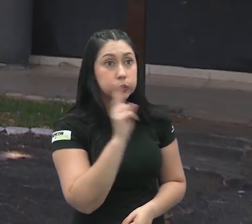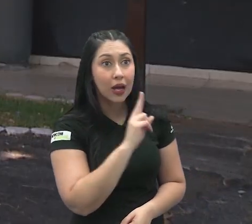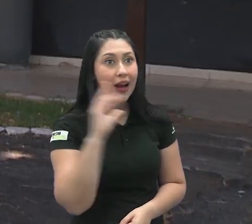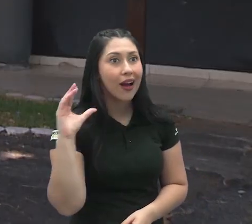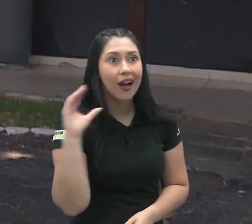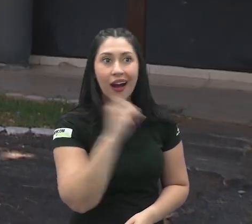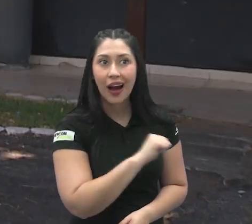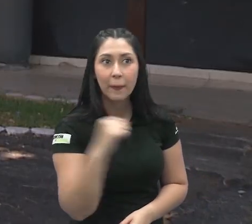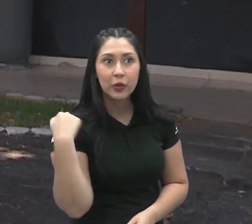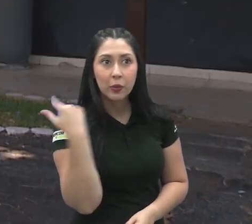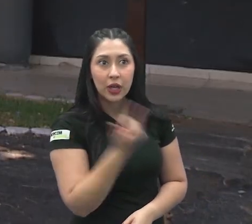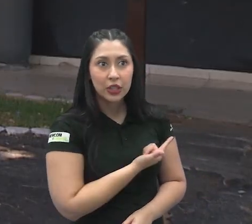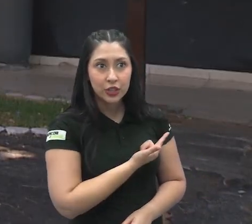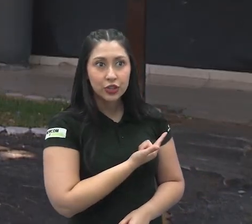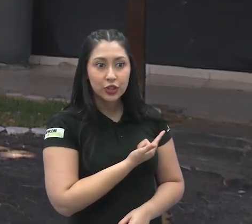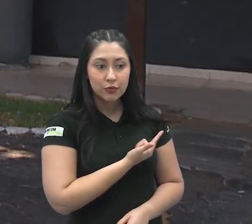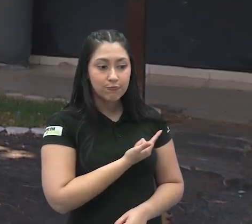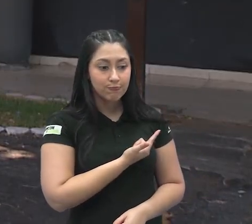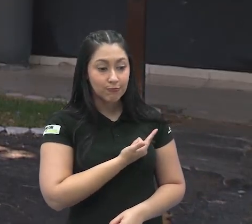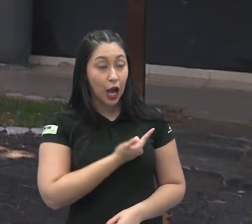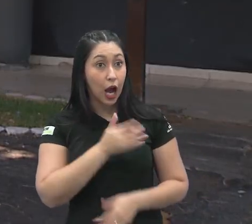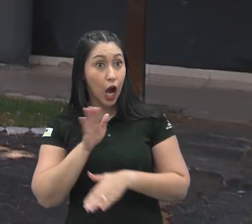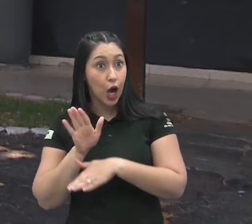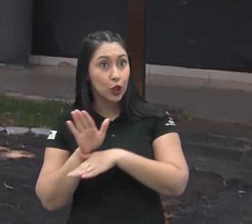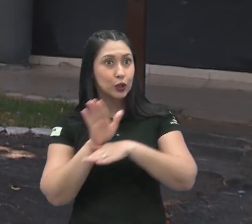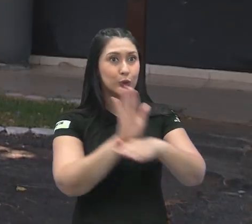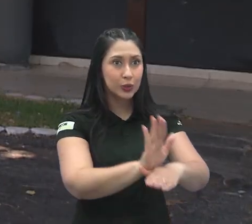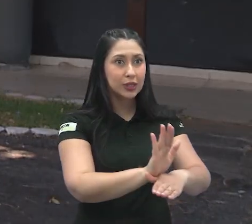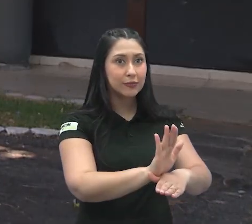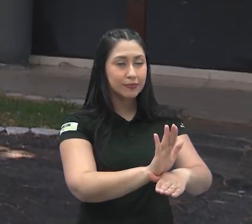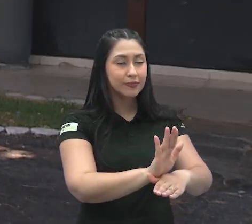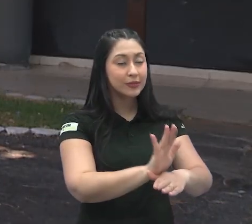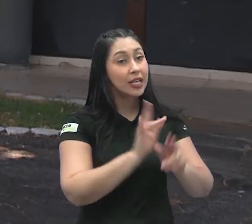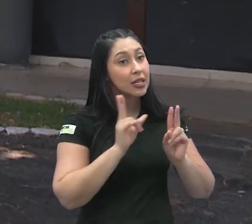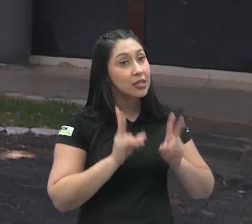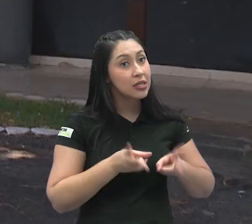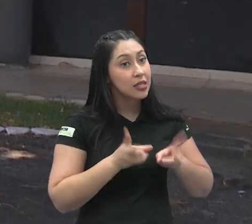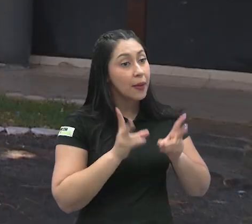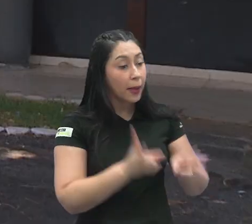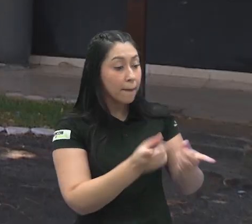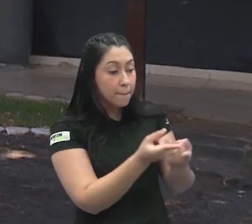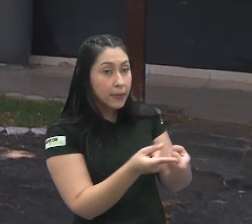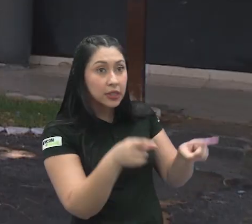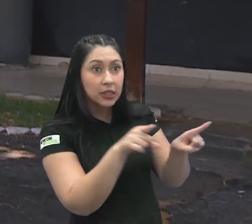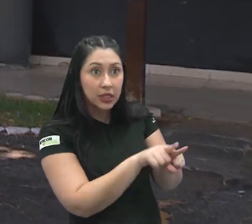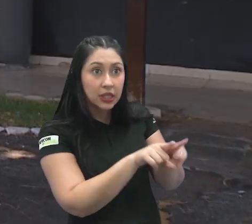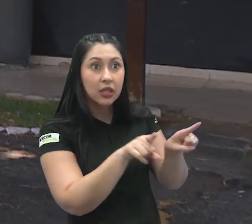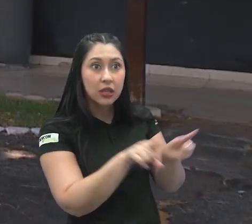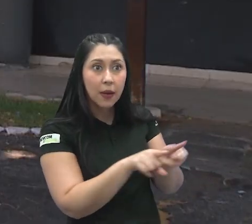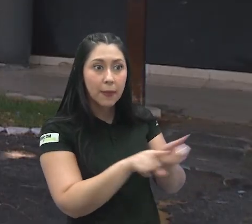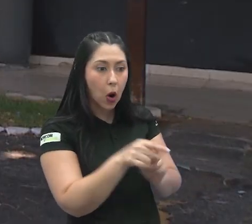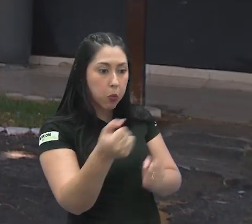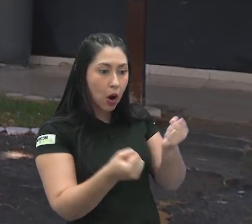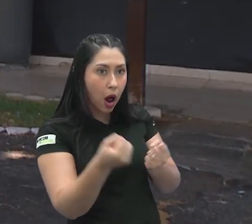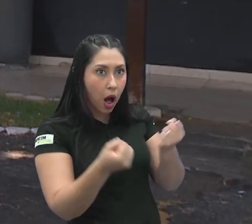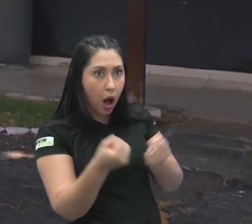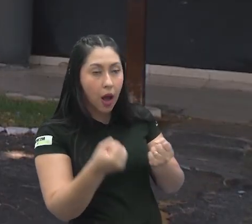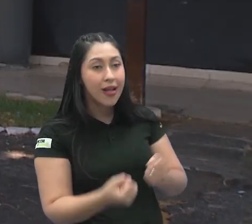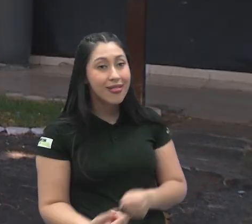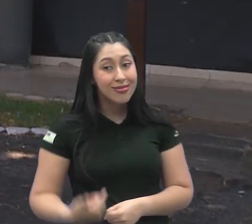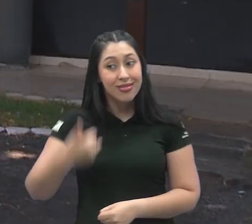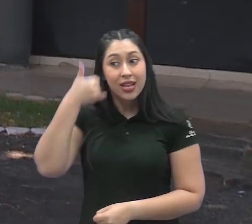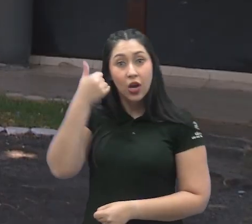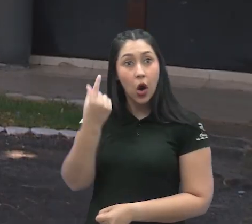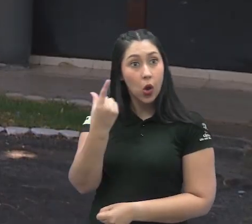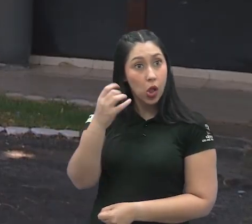emergência, é o meio mais rápido para que a gente tenha pronta resposta, sempre aliada aí à capilaridade das nossas viaturas, né? Então,